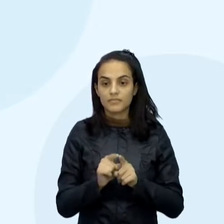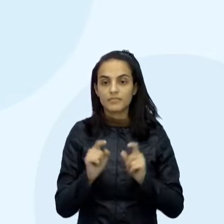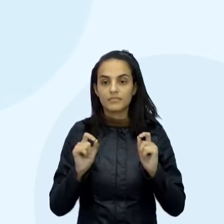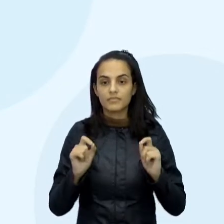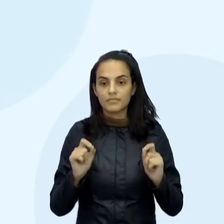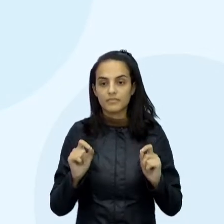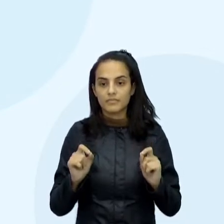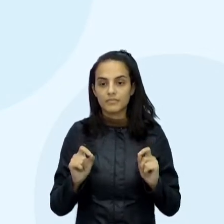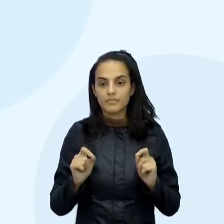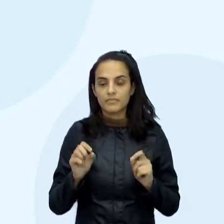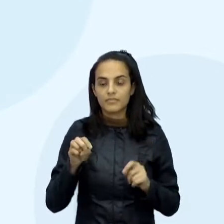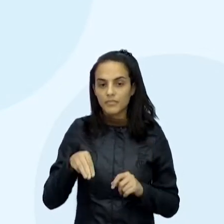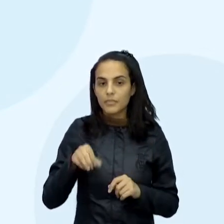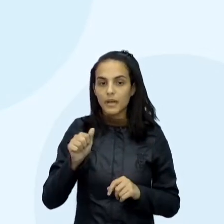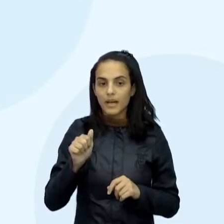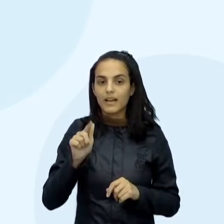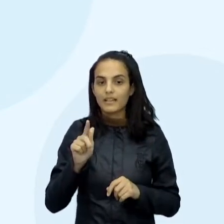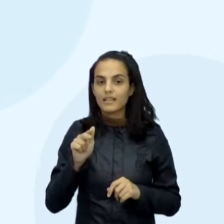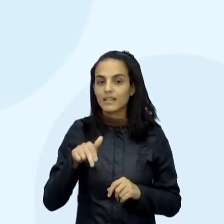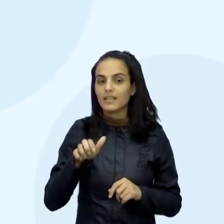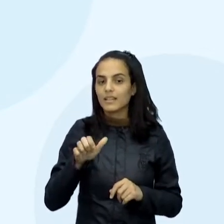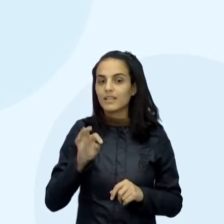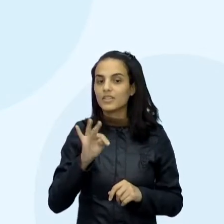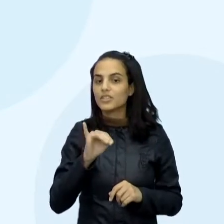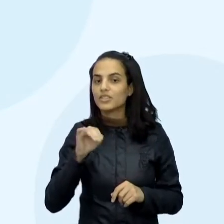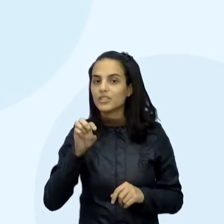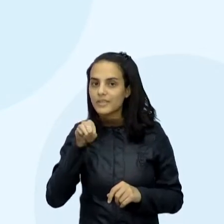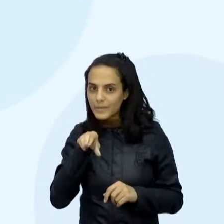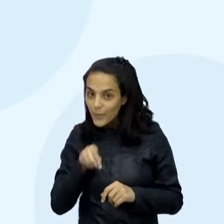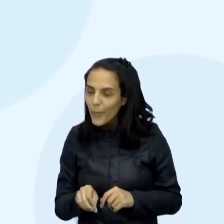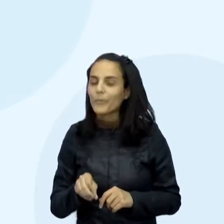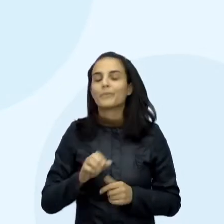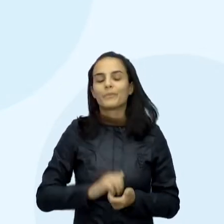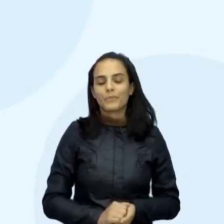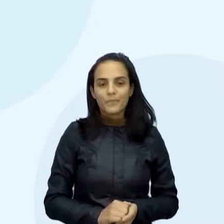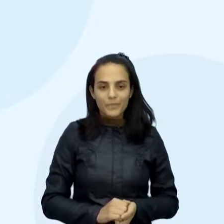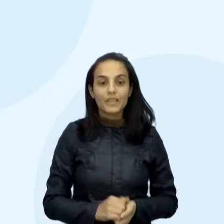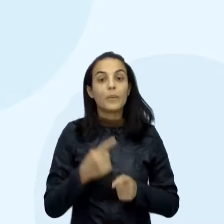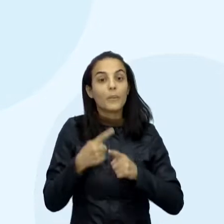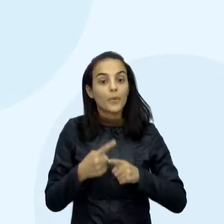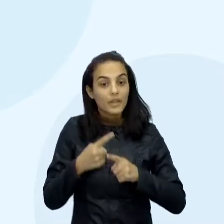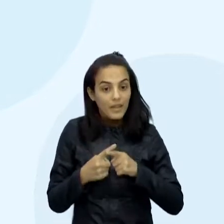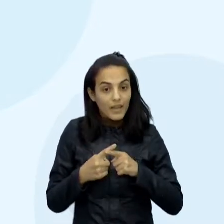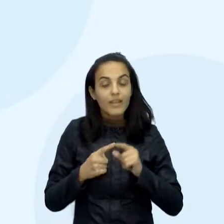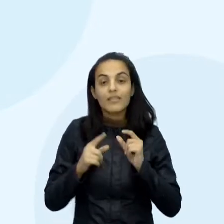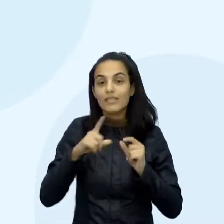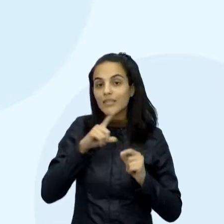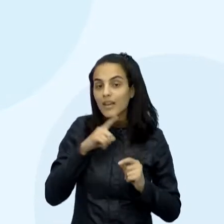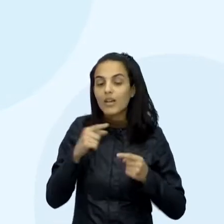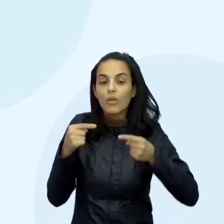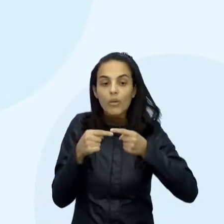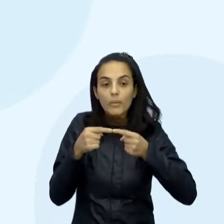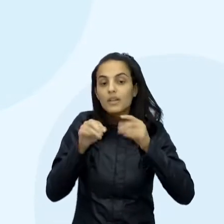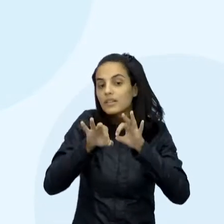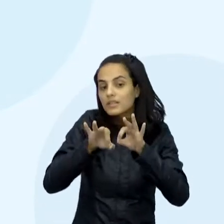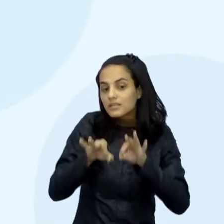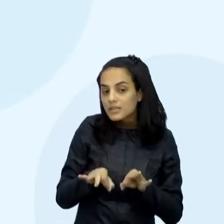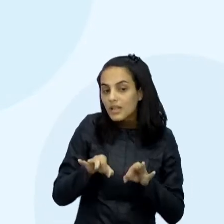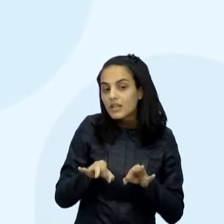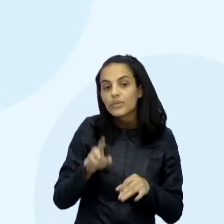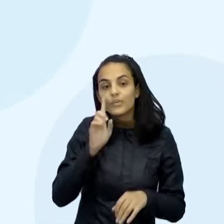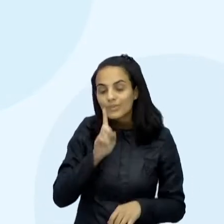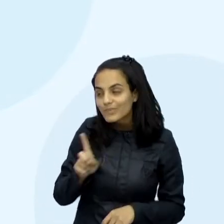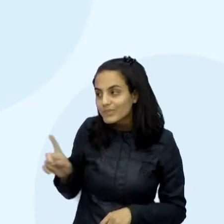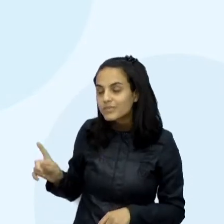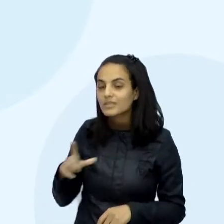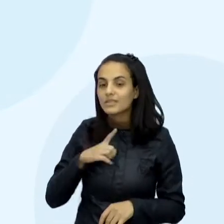o magnetismo. Na aula passada a gente falou um pouquinho sobre os ímãs e tudo mais, porque os ímãs têm uma relação, né, o campo magnético